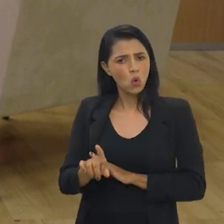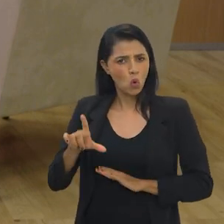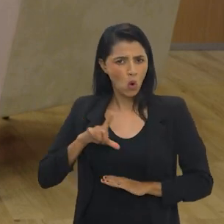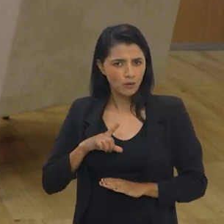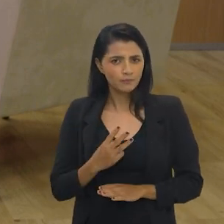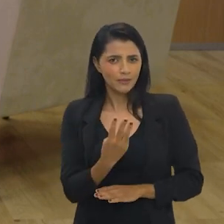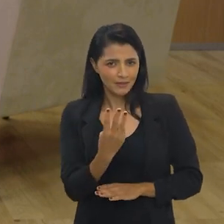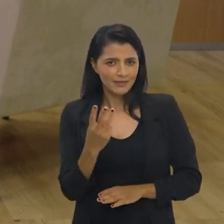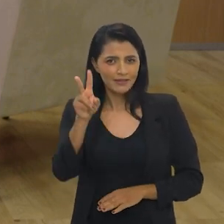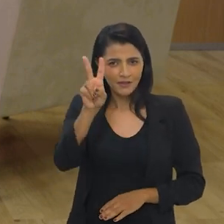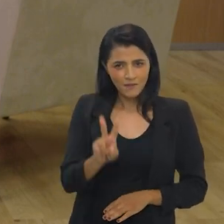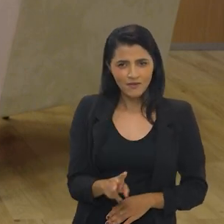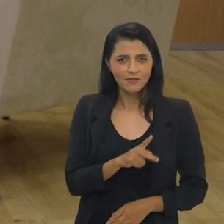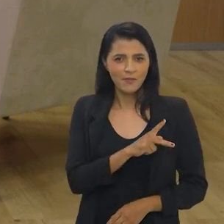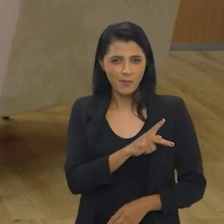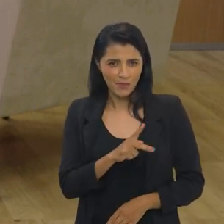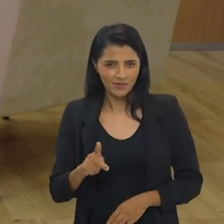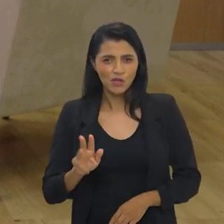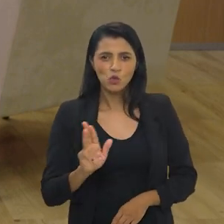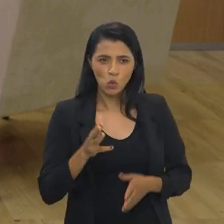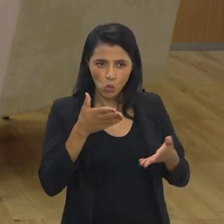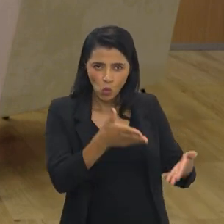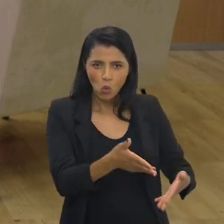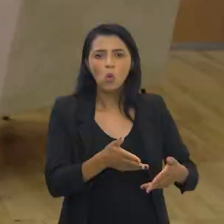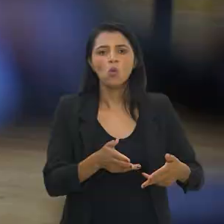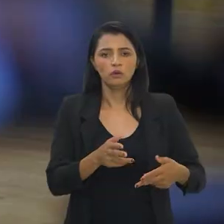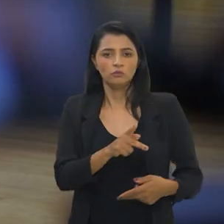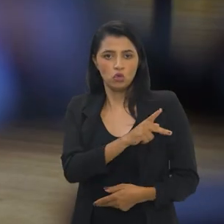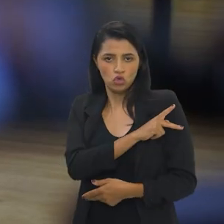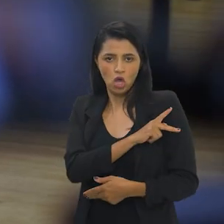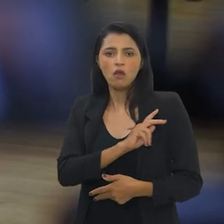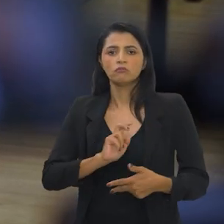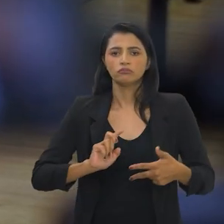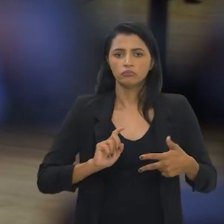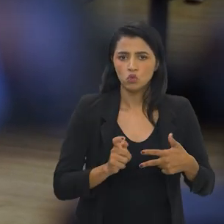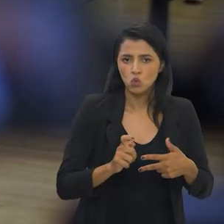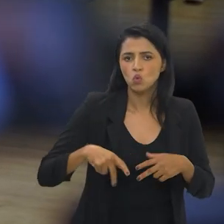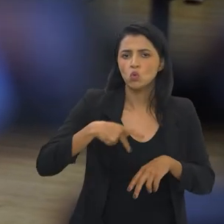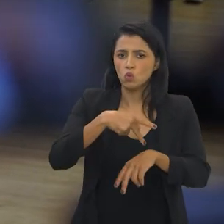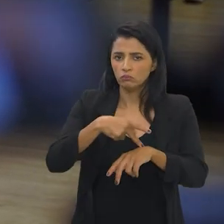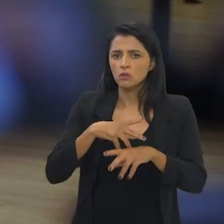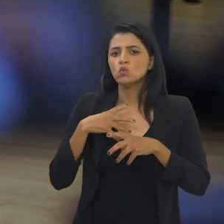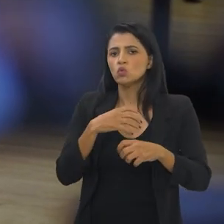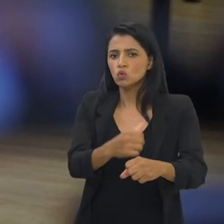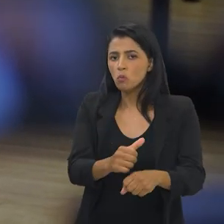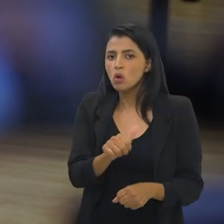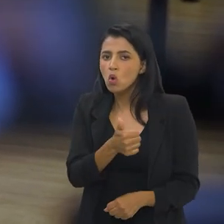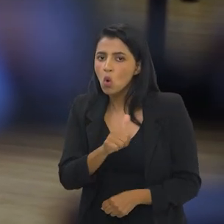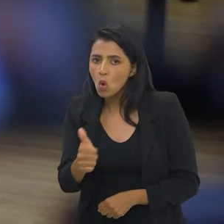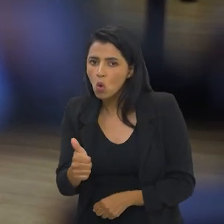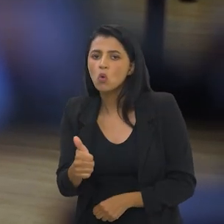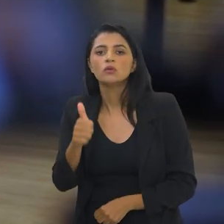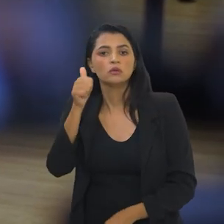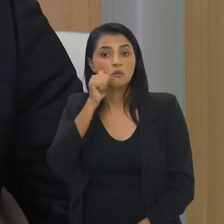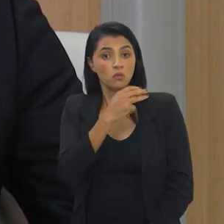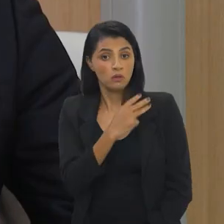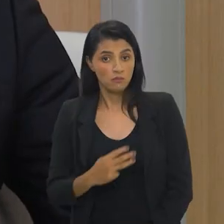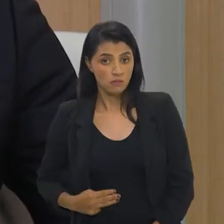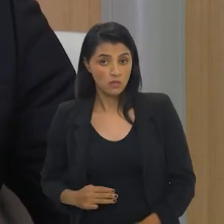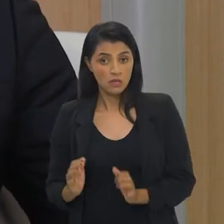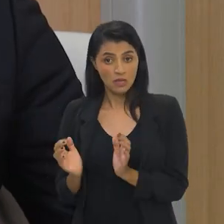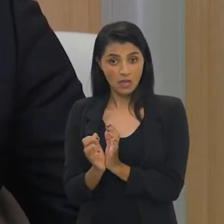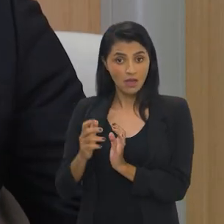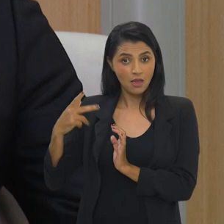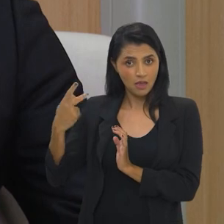esse terceiro Mandato do presidente Lula à frente do Poder Executivo Federal tem 11 ministras no primeiro Escalão